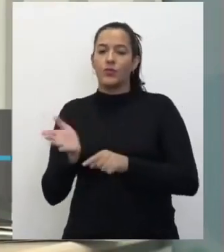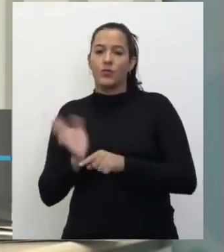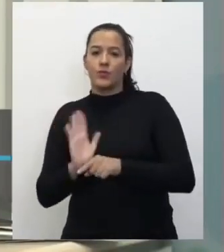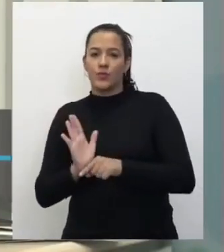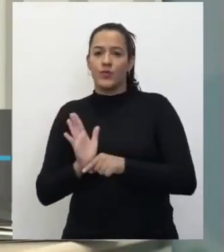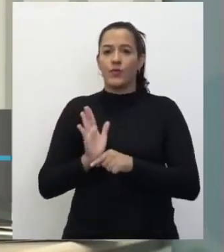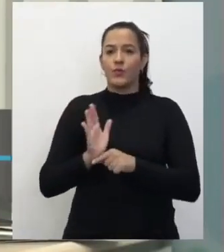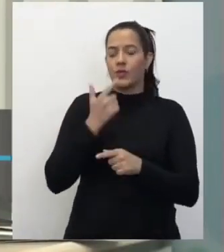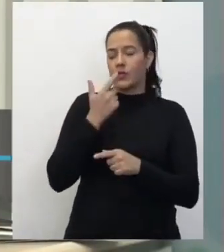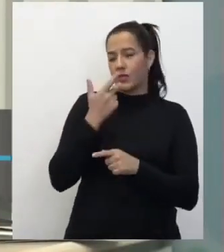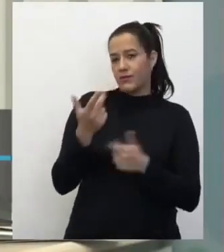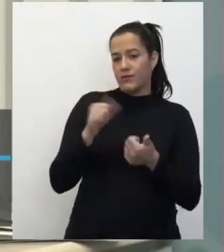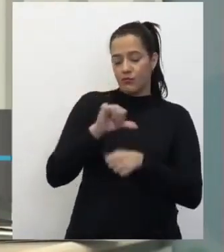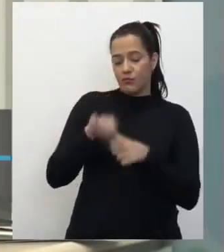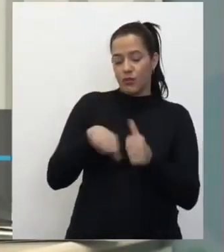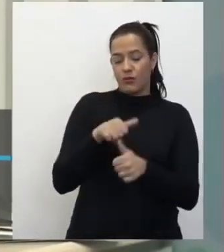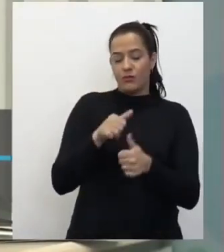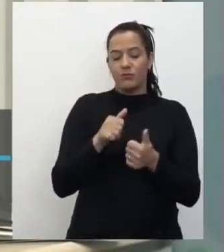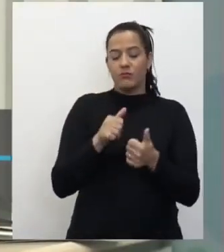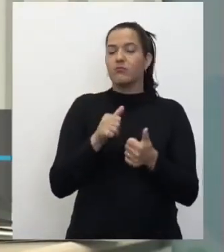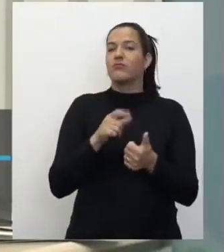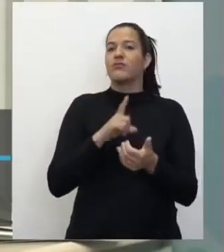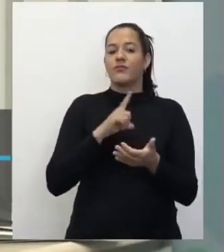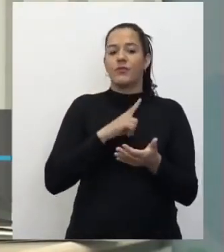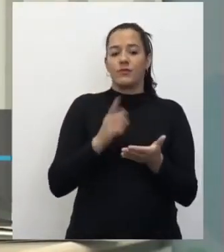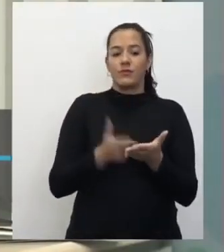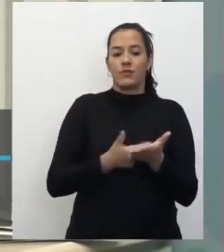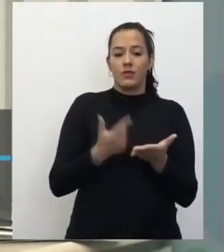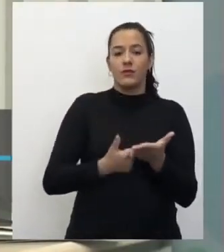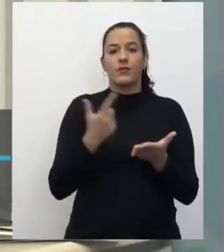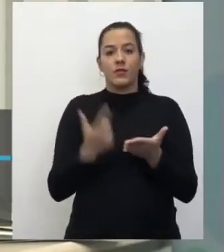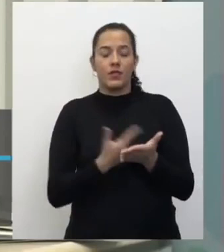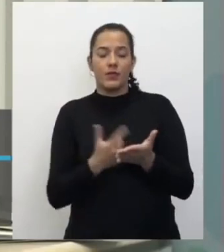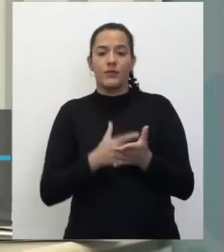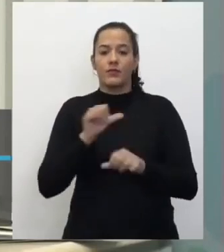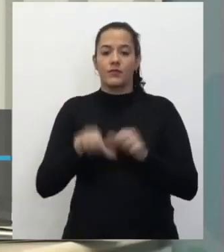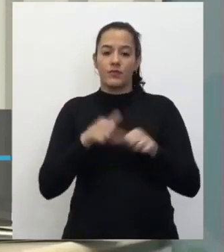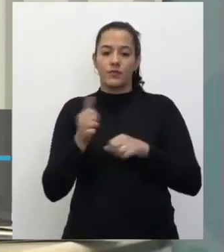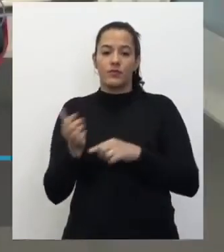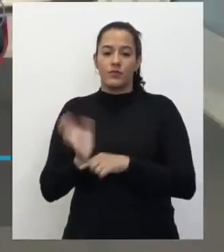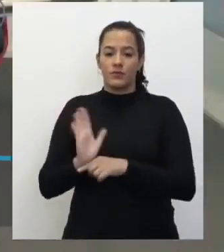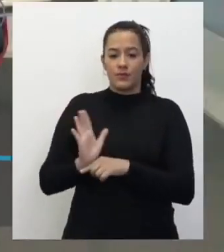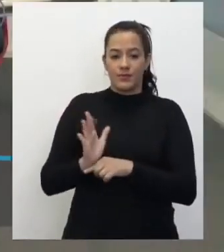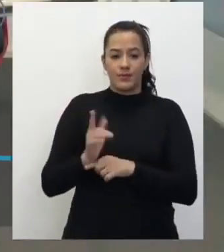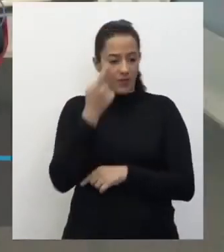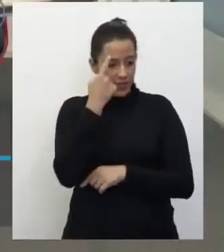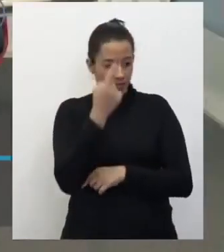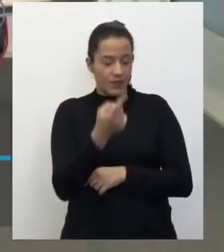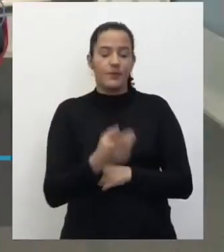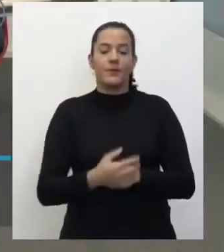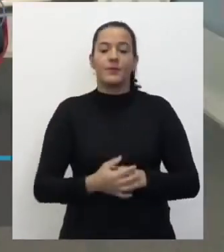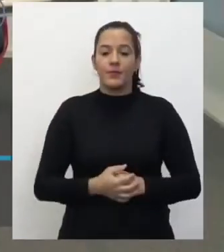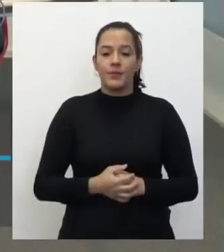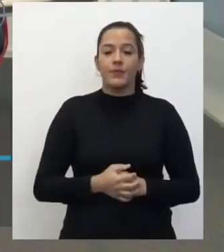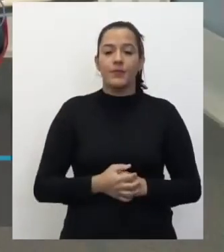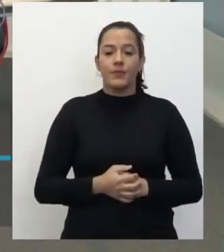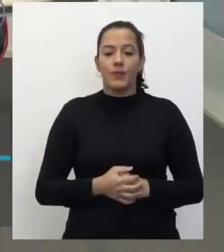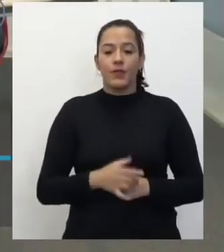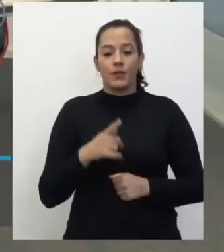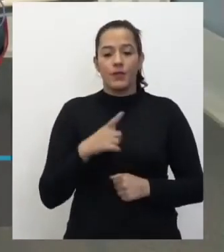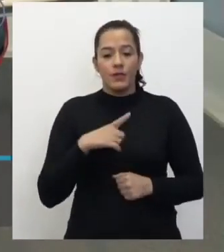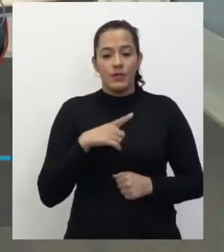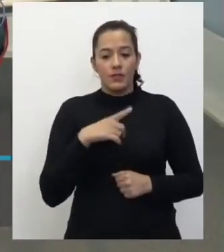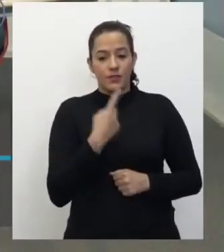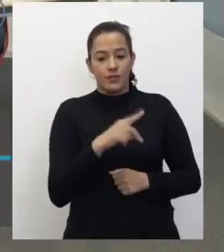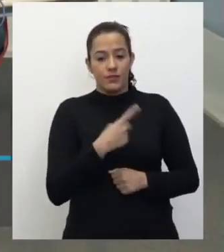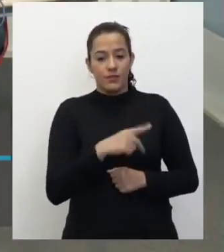falei de você ontem, porque eu falei que eu estava na sua aula do sexto e que você também falou sobre versões. Sim. E na sua aula tinha sobre roteiro,